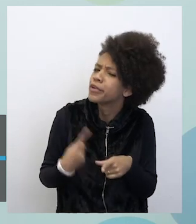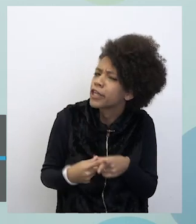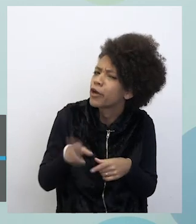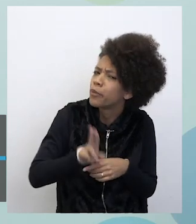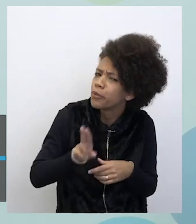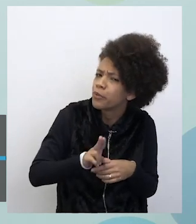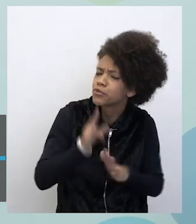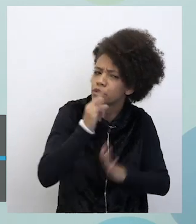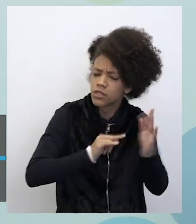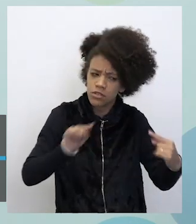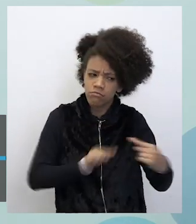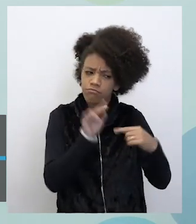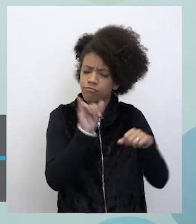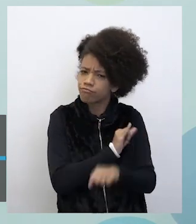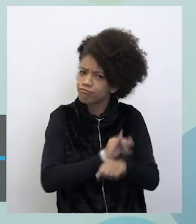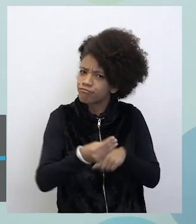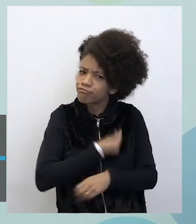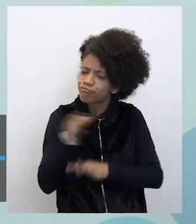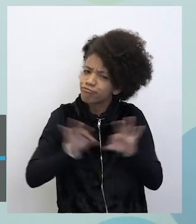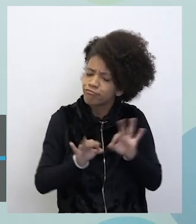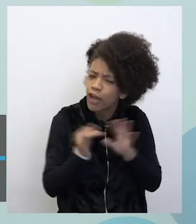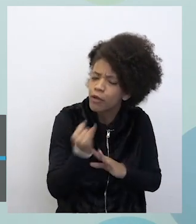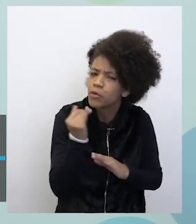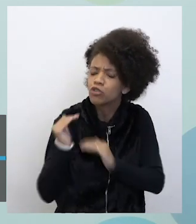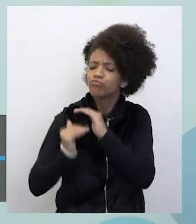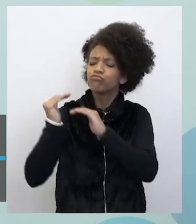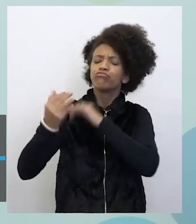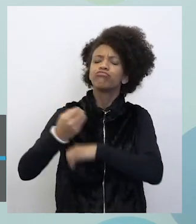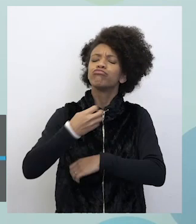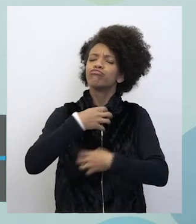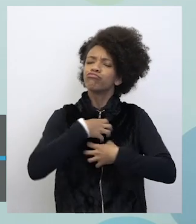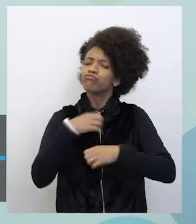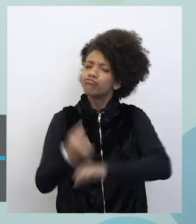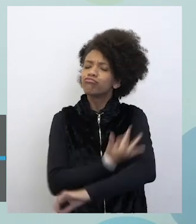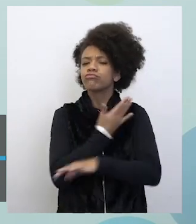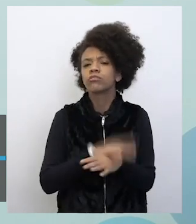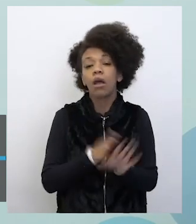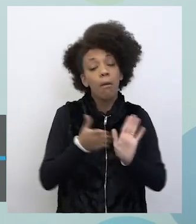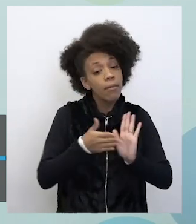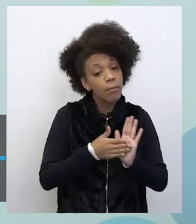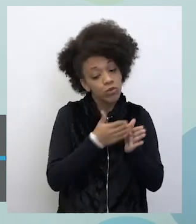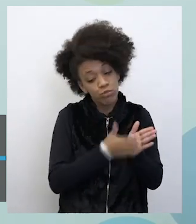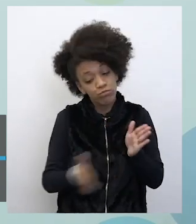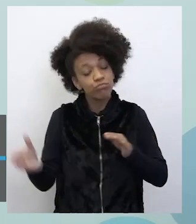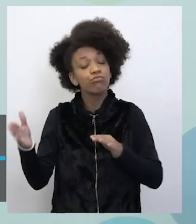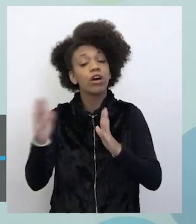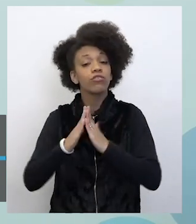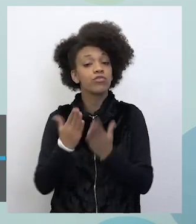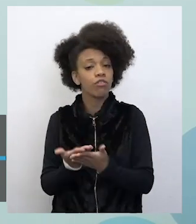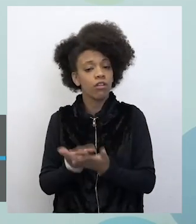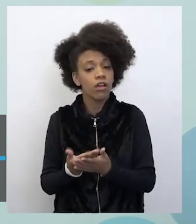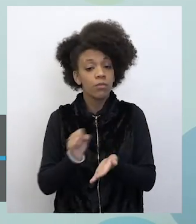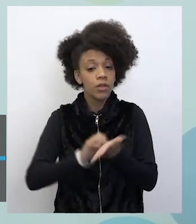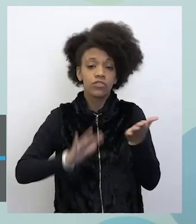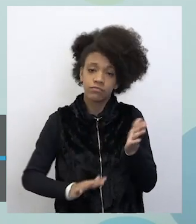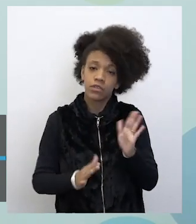dessas rubricas são tão importantes no desenvolvimento socioemocional proposto para o nosso ano escolar através das atividades